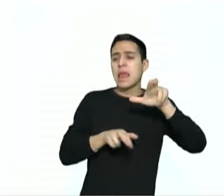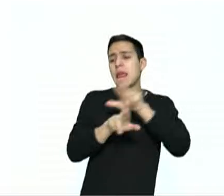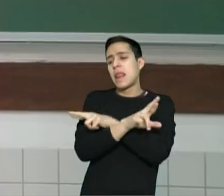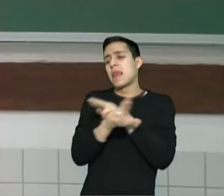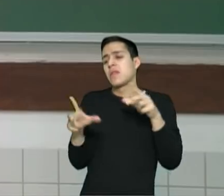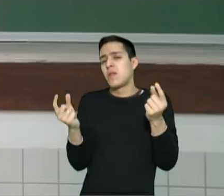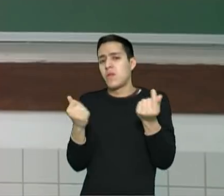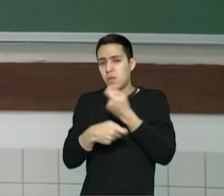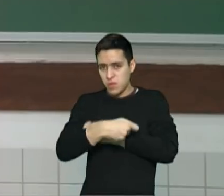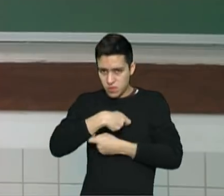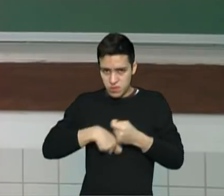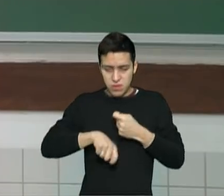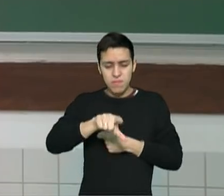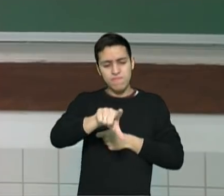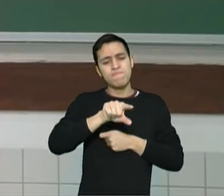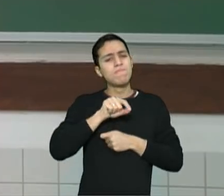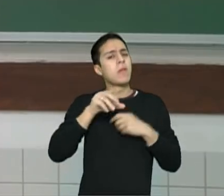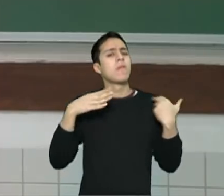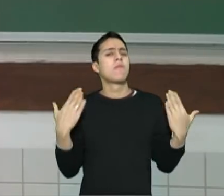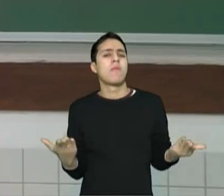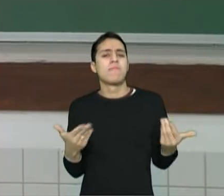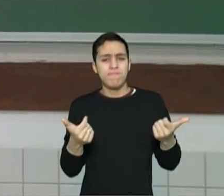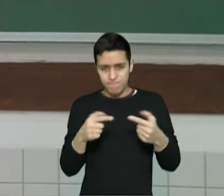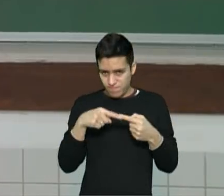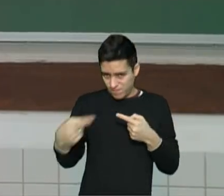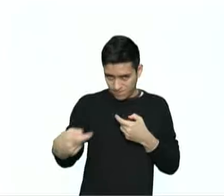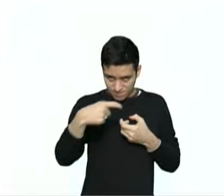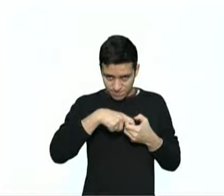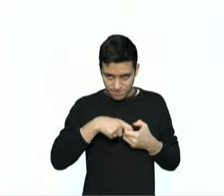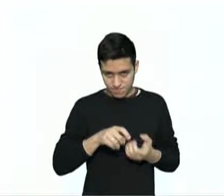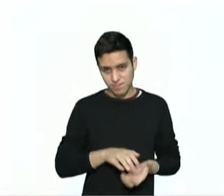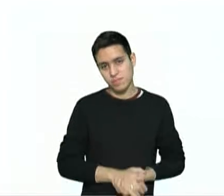econômico. Marquem a alternativa, por favor. Voltamos já já.